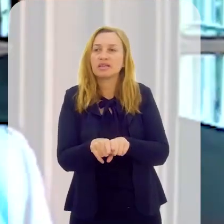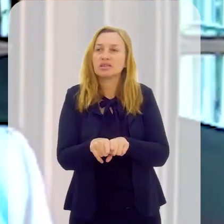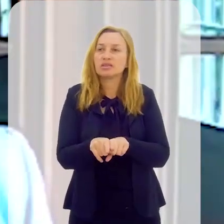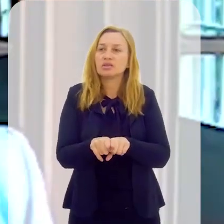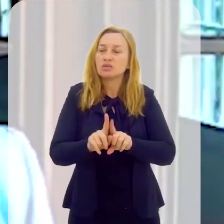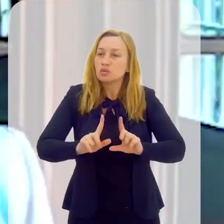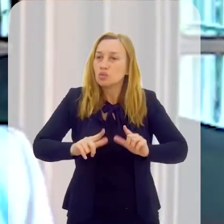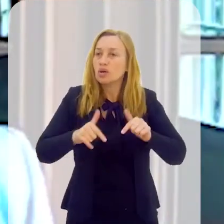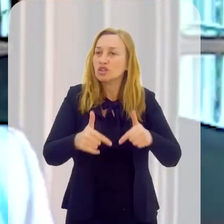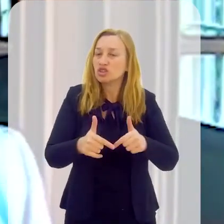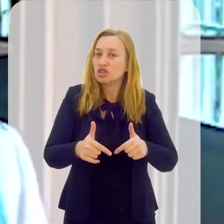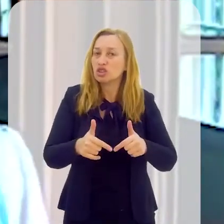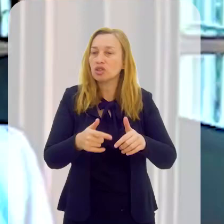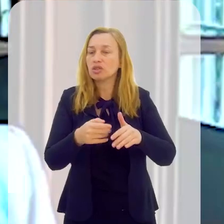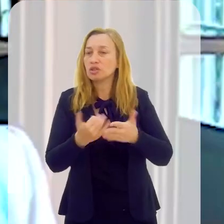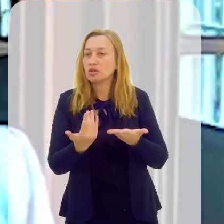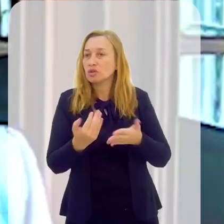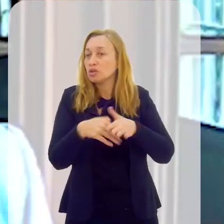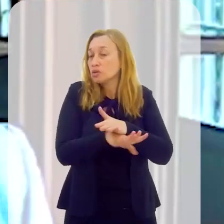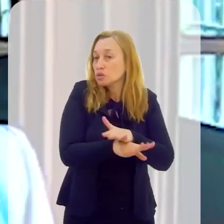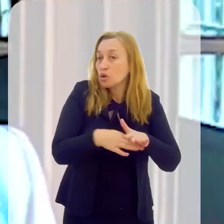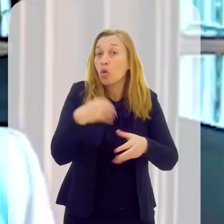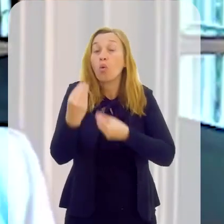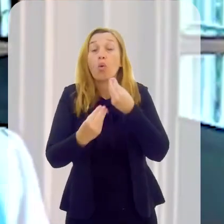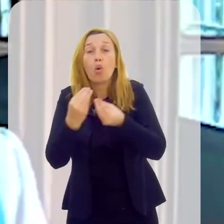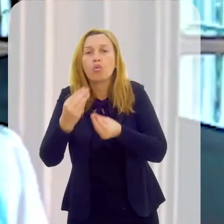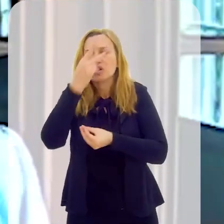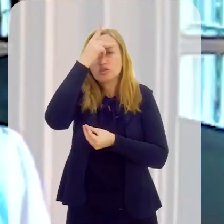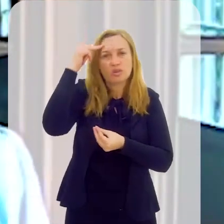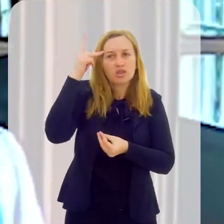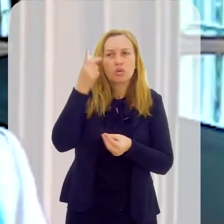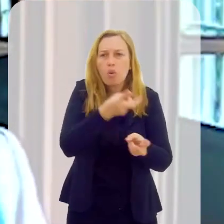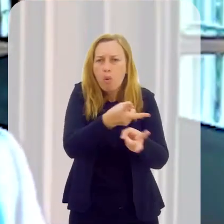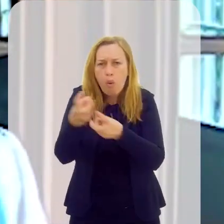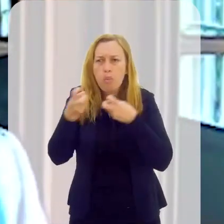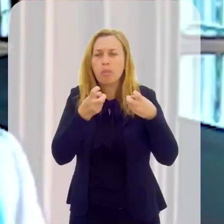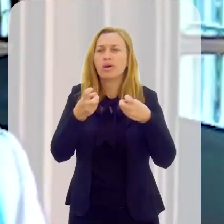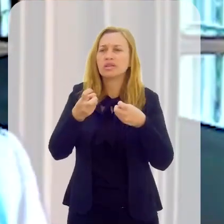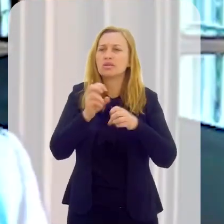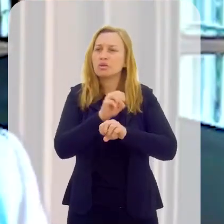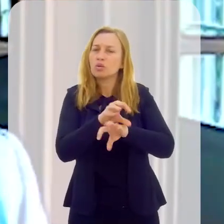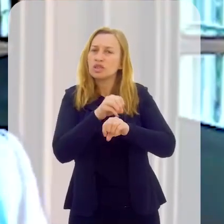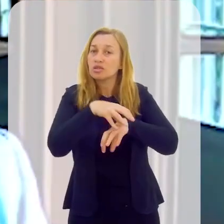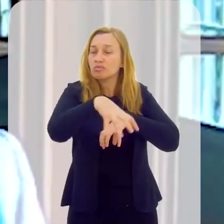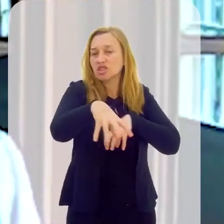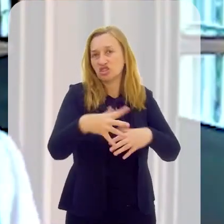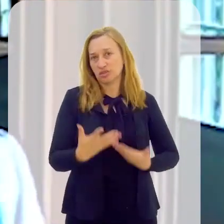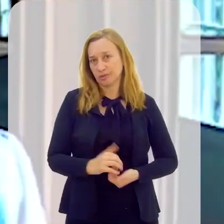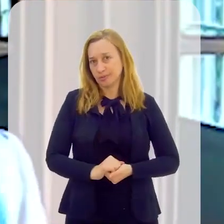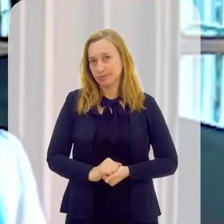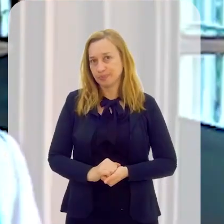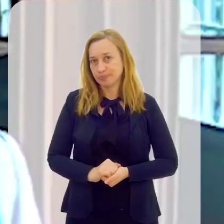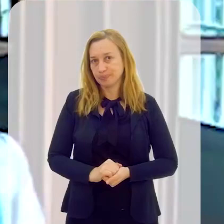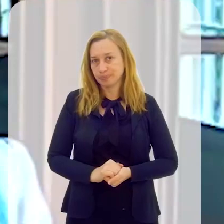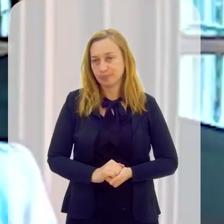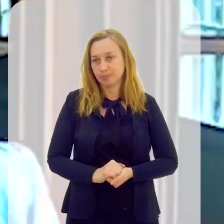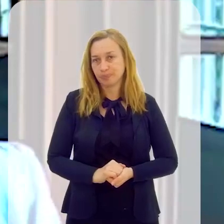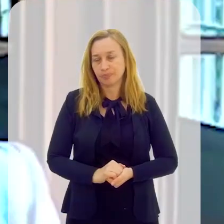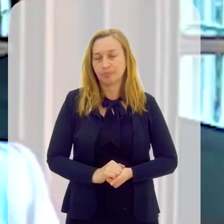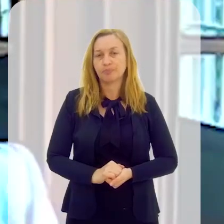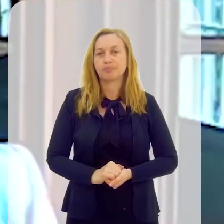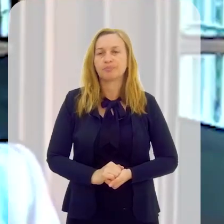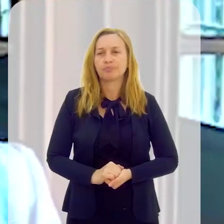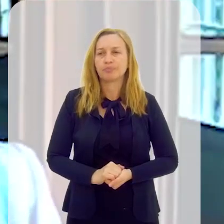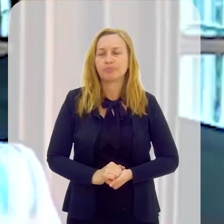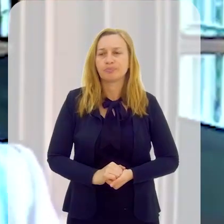também dos hábitos, né, dos costumes, né, de como as pessoas percebiam o ensino à distância, né?